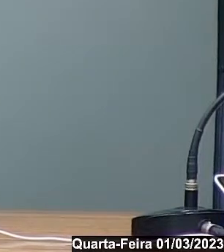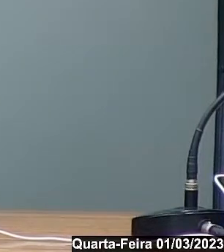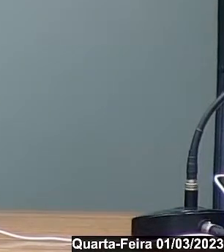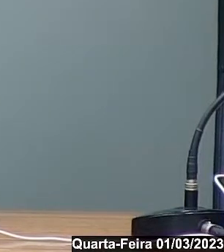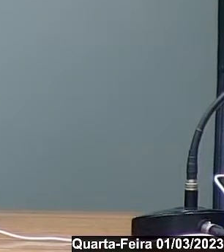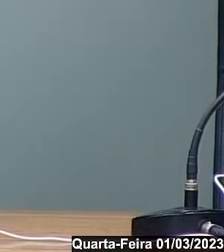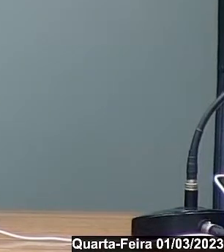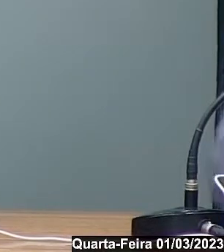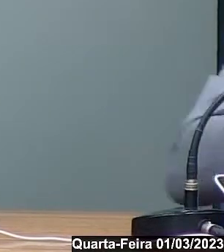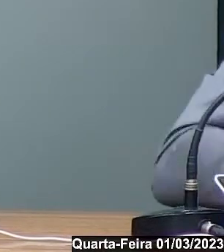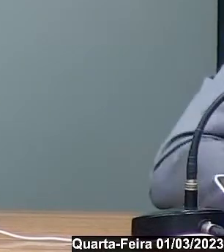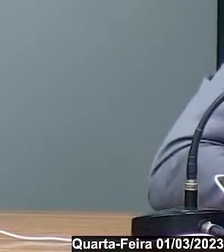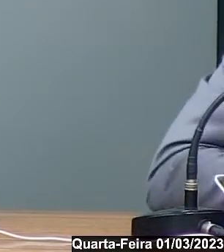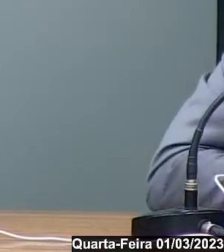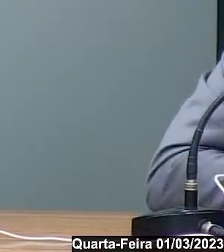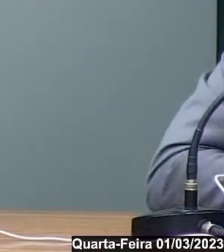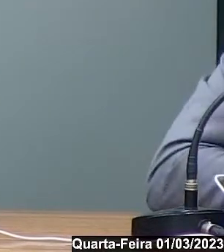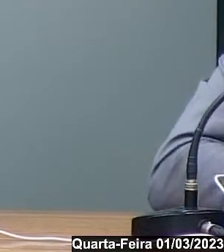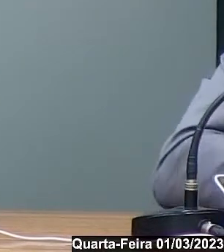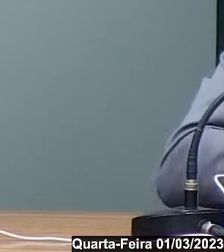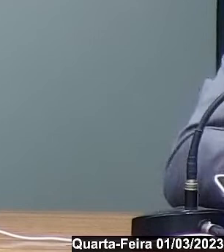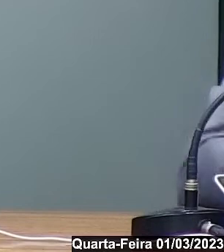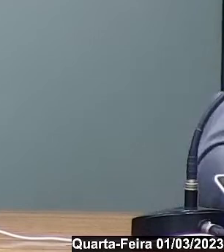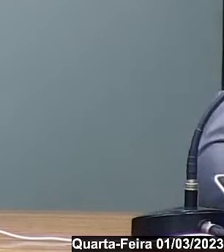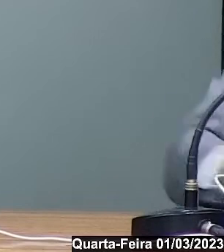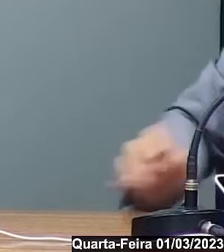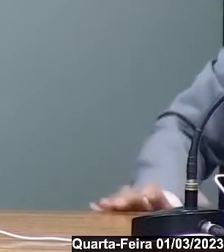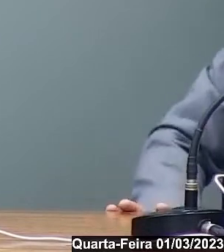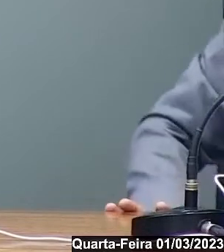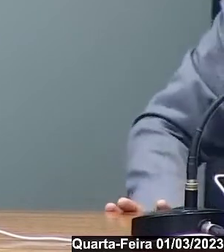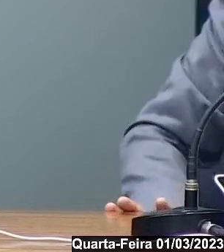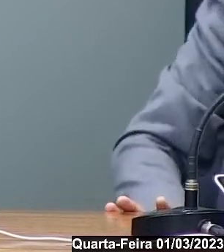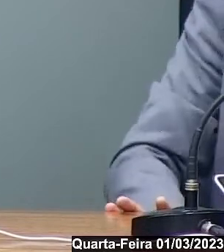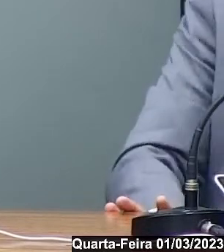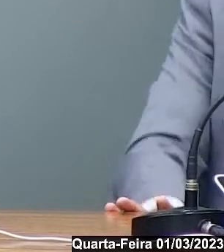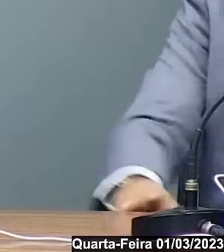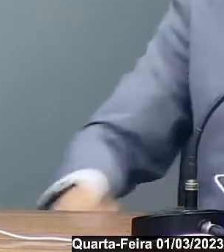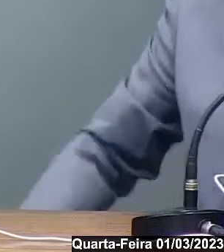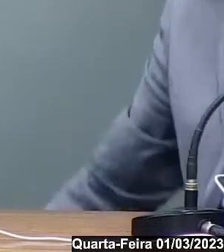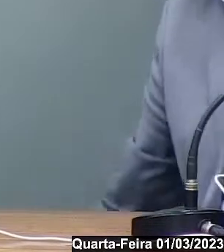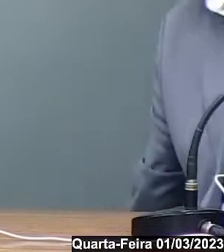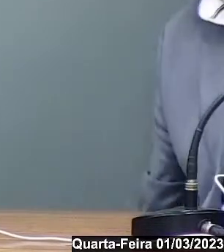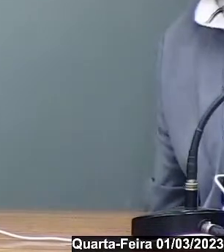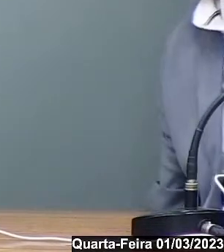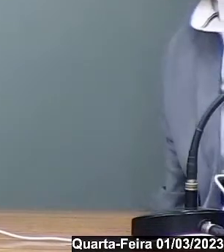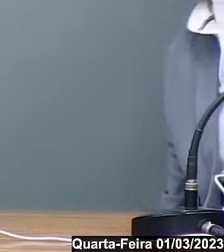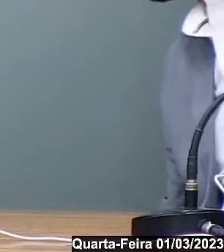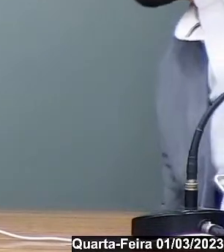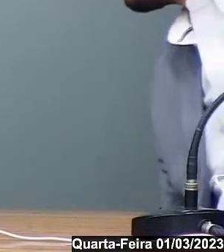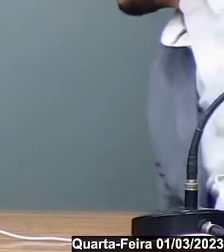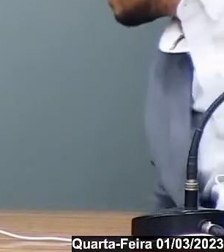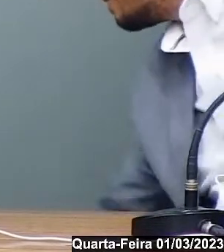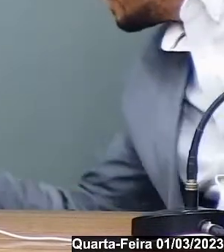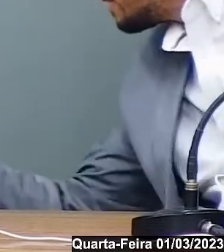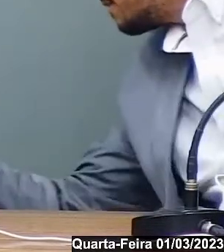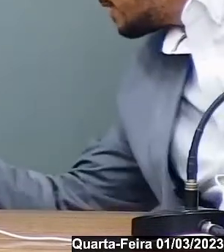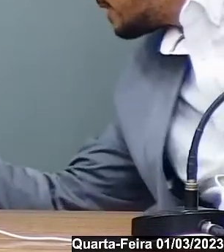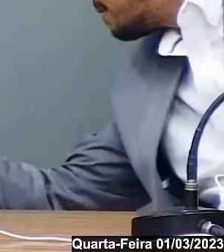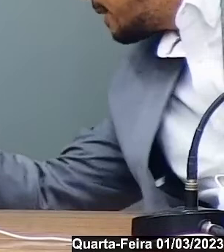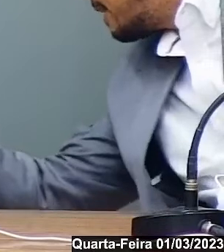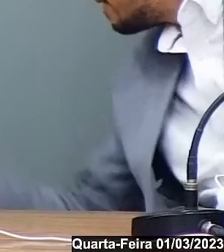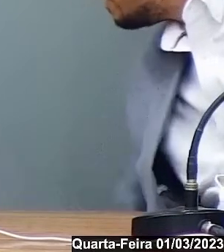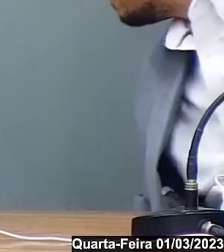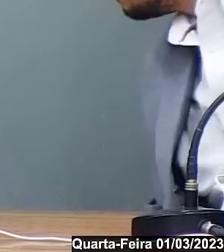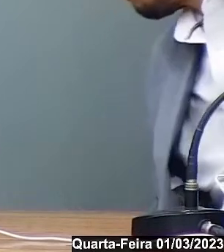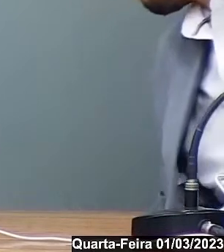dificuldade que a gente vivemos, dependendo do que a gente passa, temos um lar para poder descansar, temos uma cama para poder deitar, temos